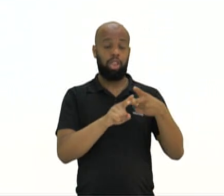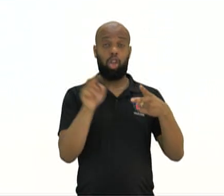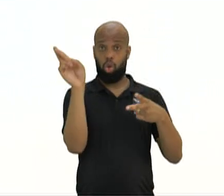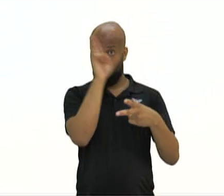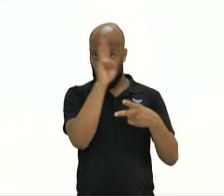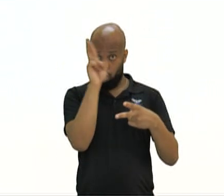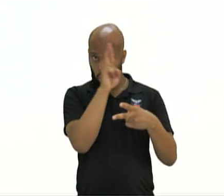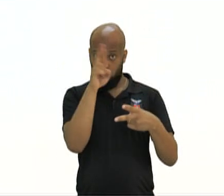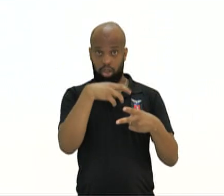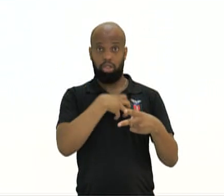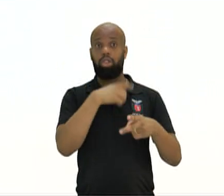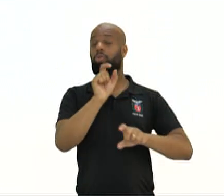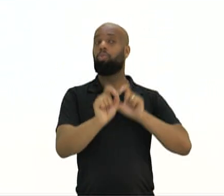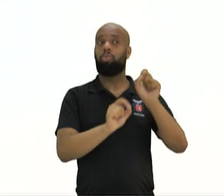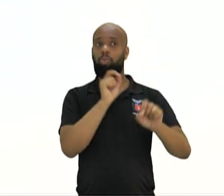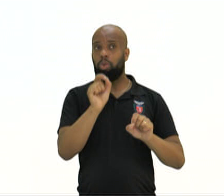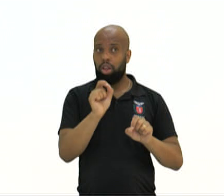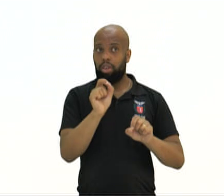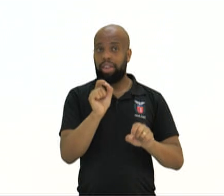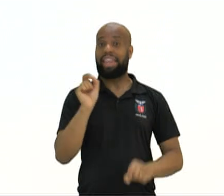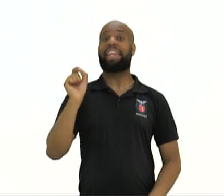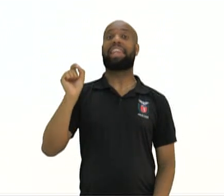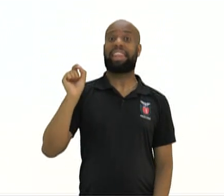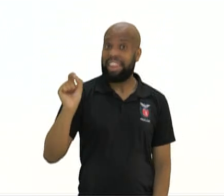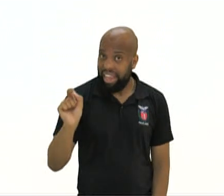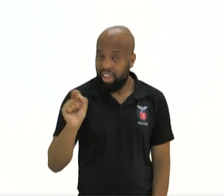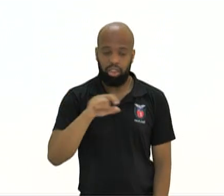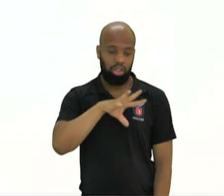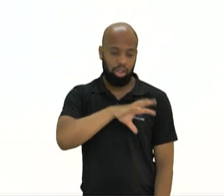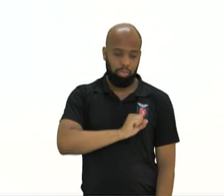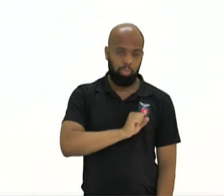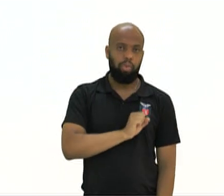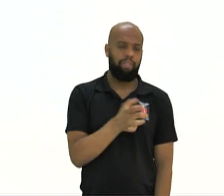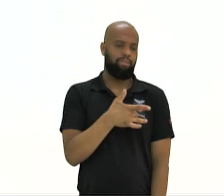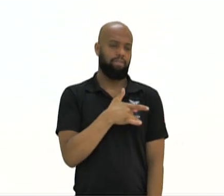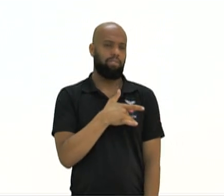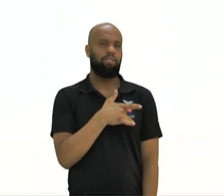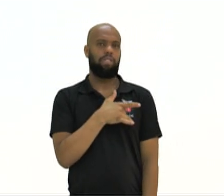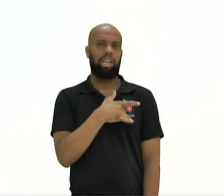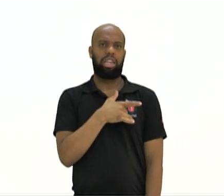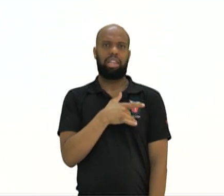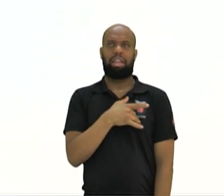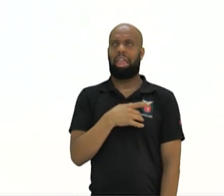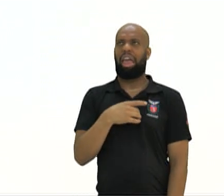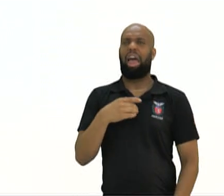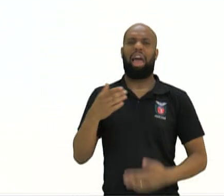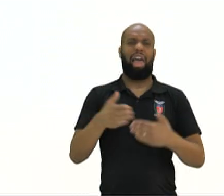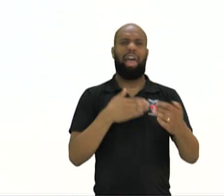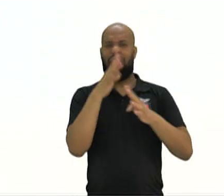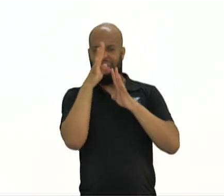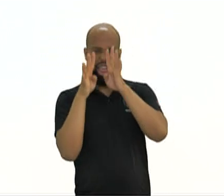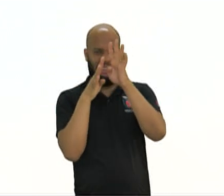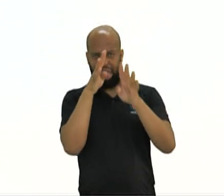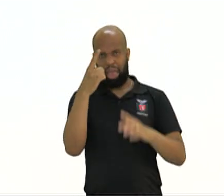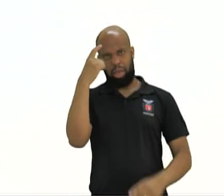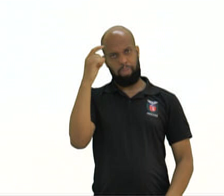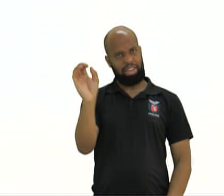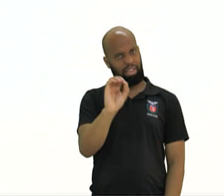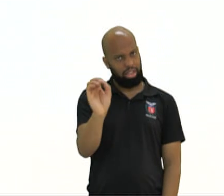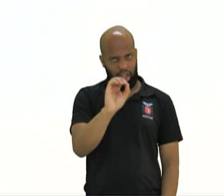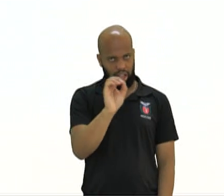sentiram que o amor romântico é temporário e inconsequente. Então, nós temos aqui o pronome that, que significa